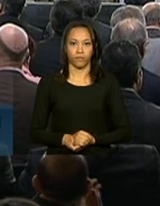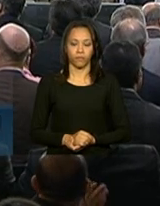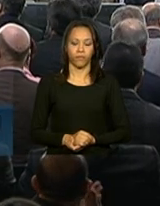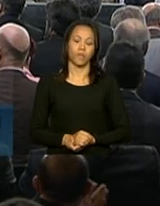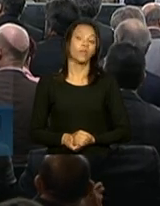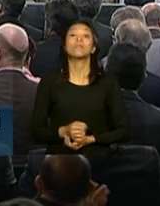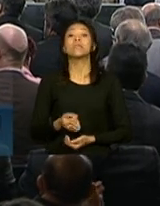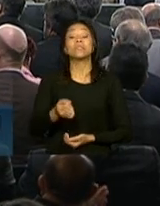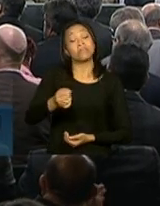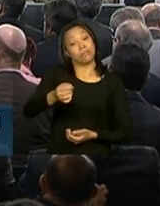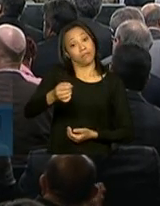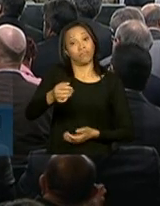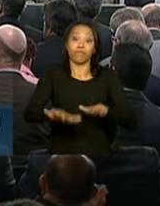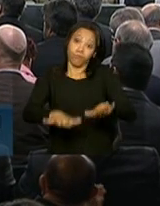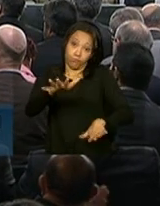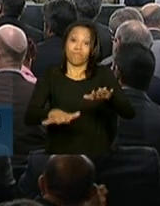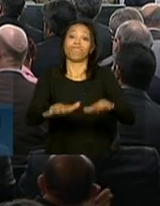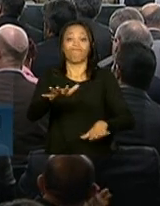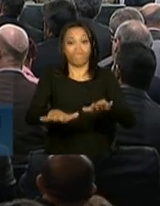Talvez